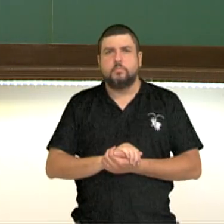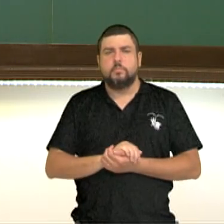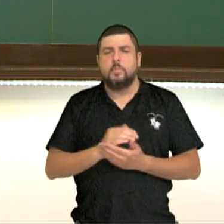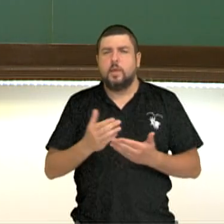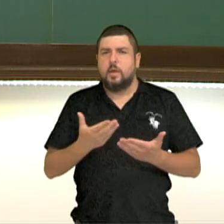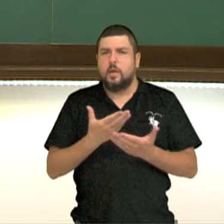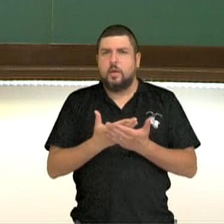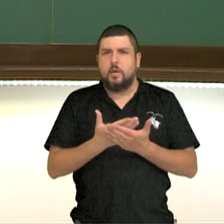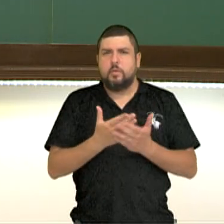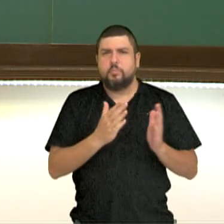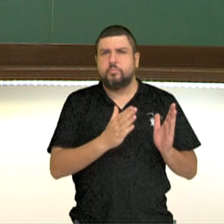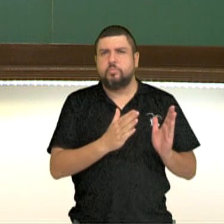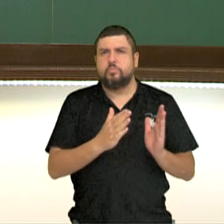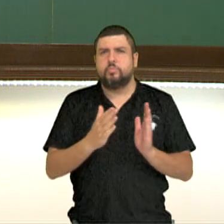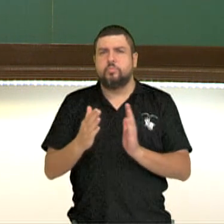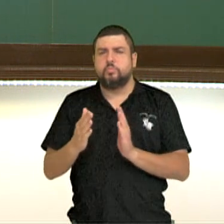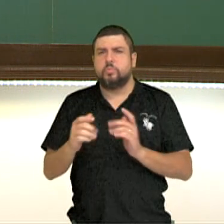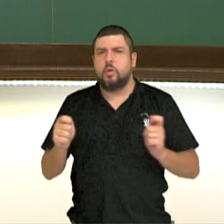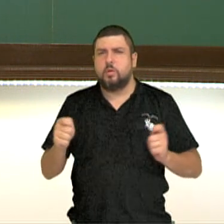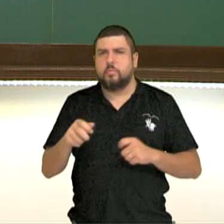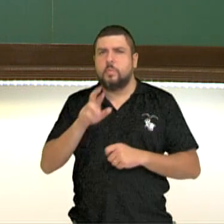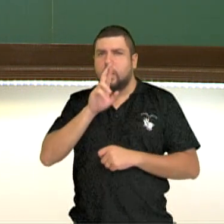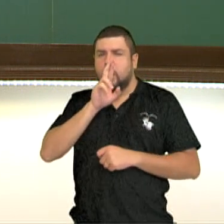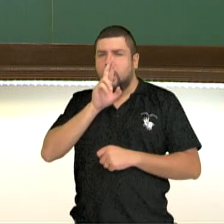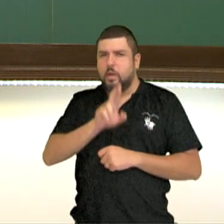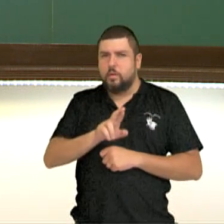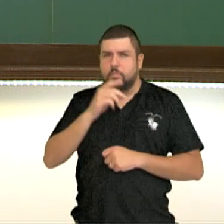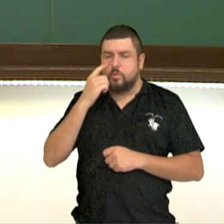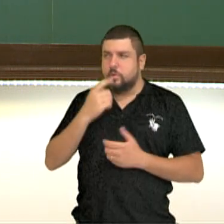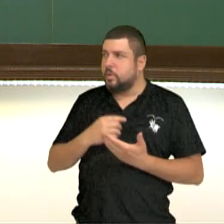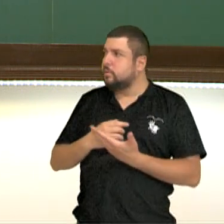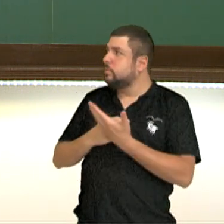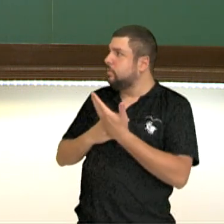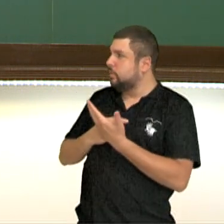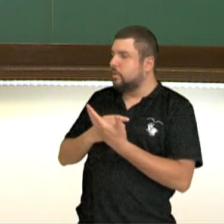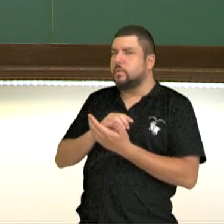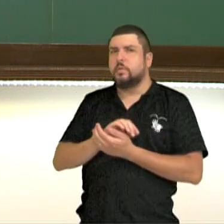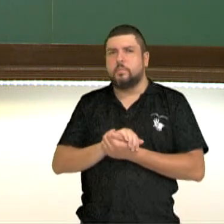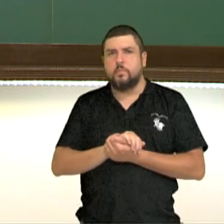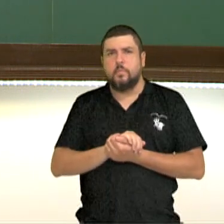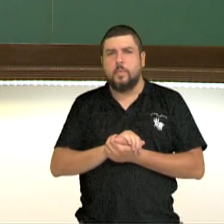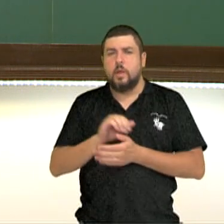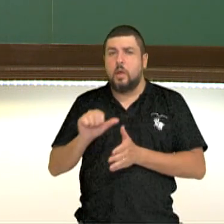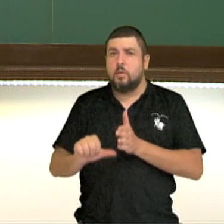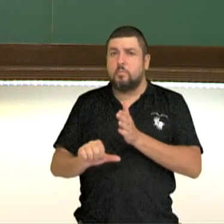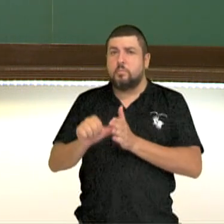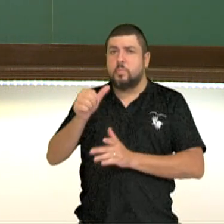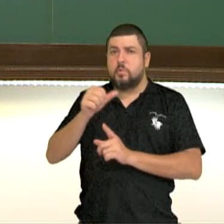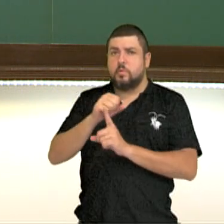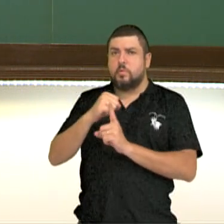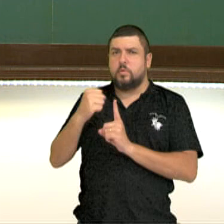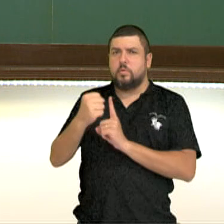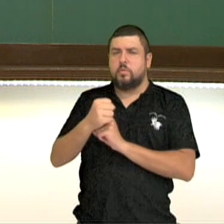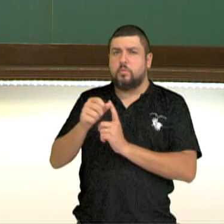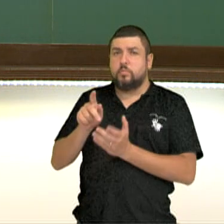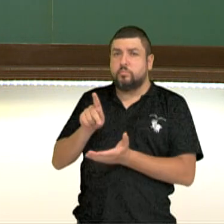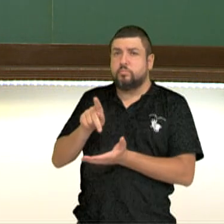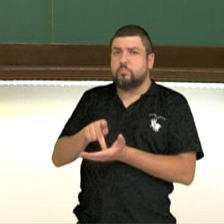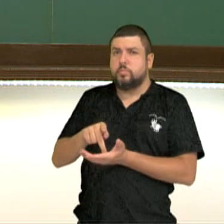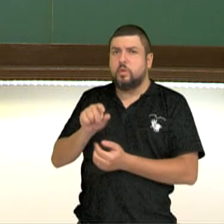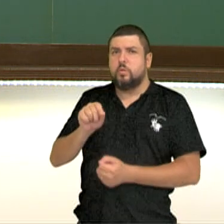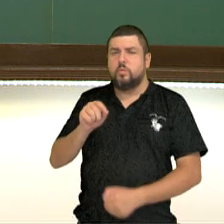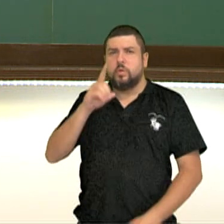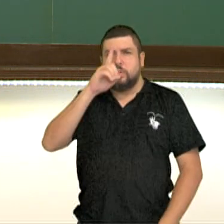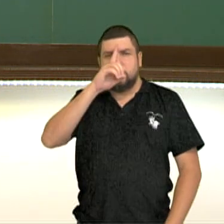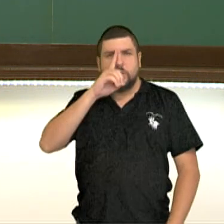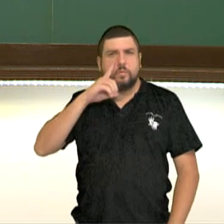questões a partir da sociologia científica, com o primeiro grande sociólogo de fato, que foi o Émile Durkheim.